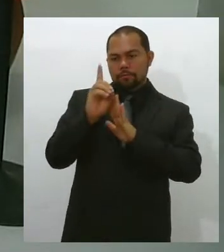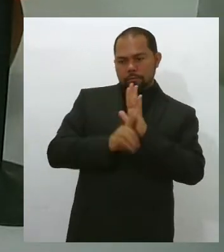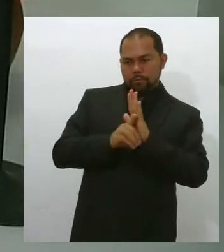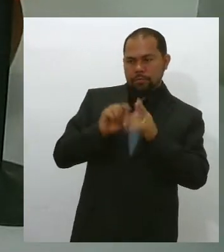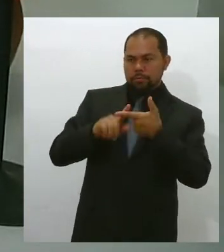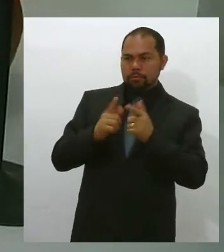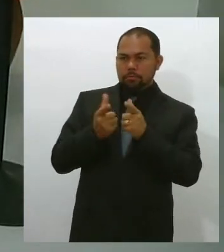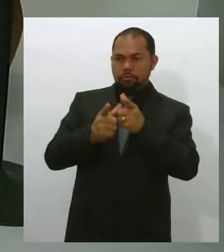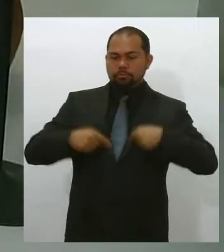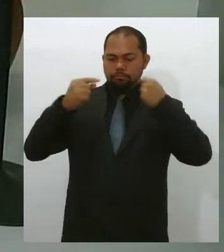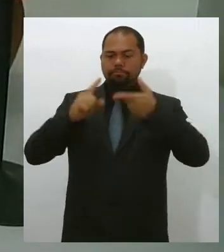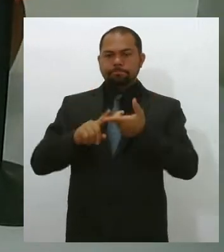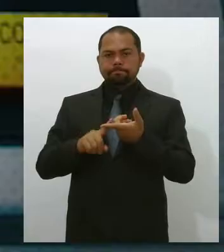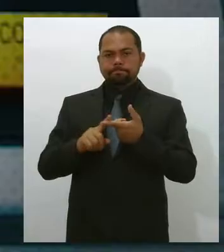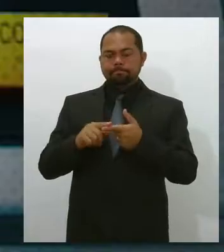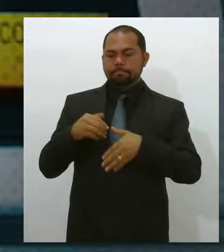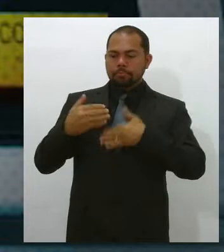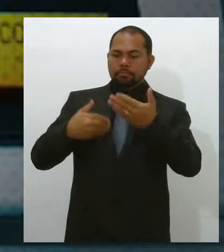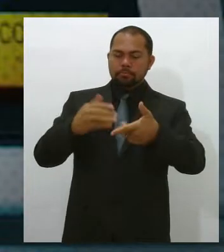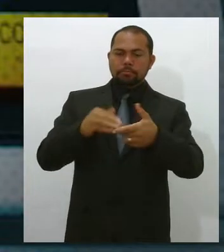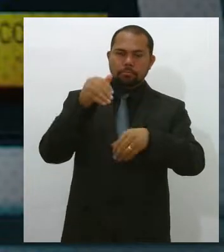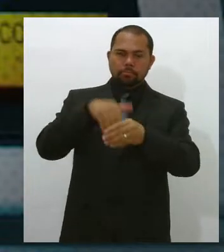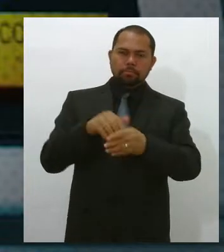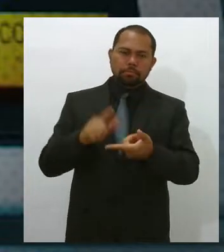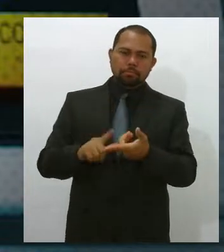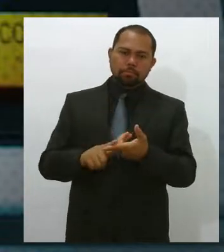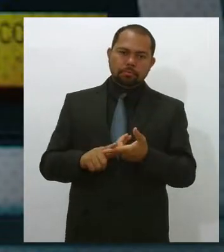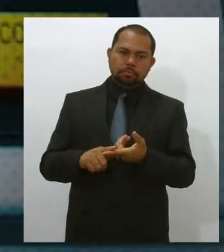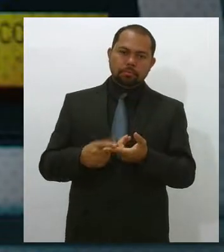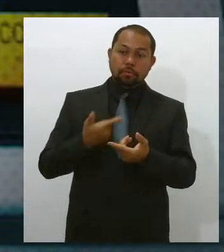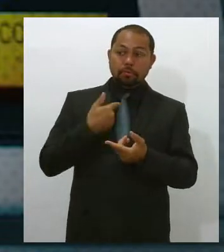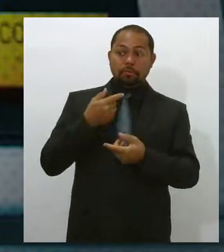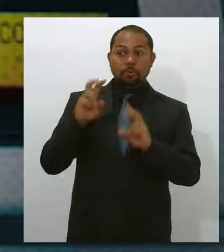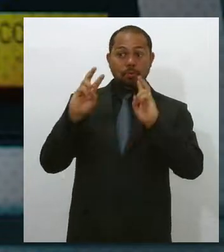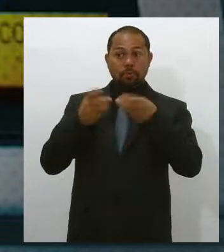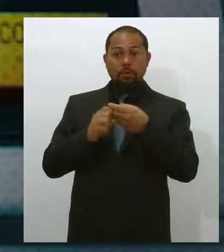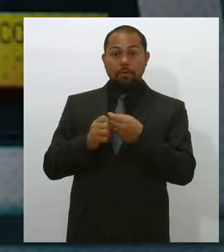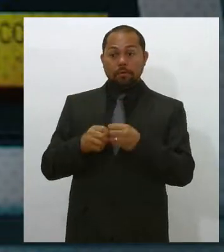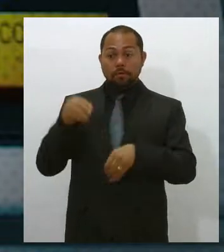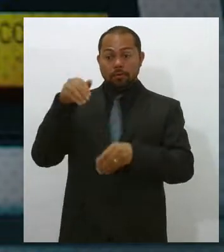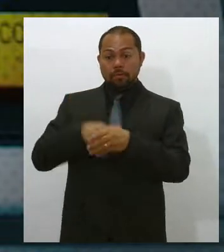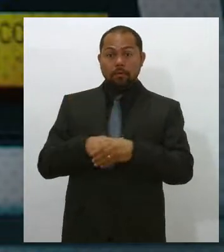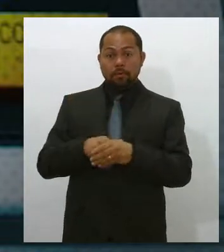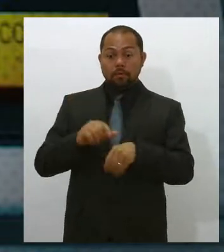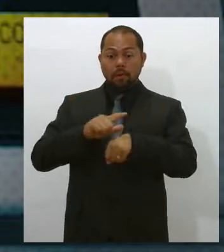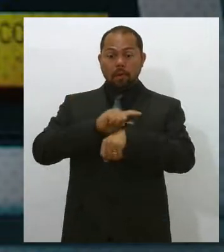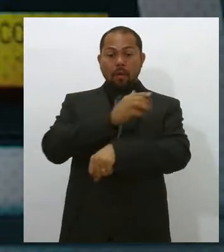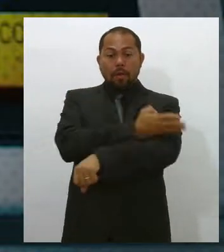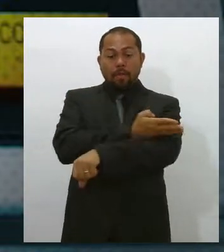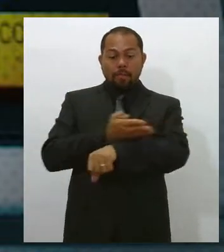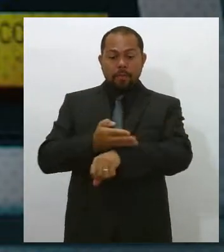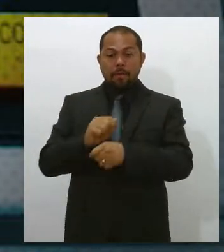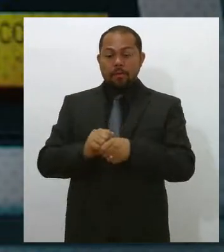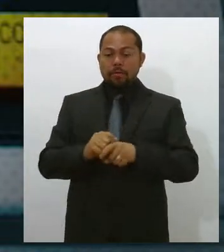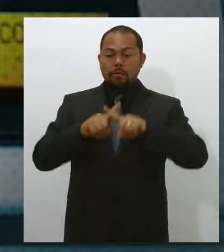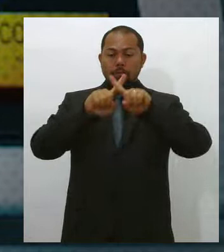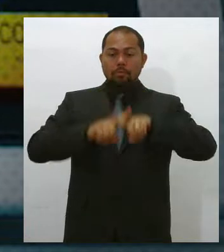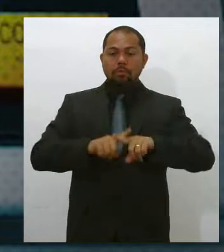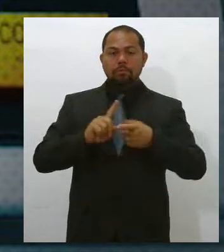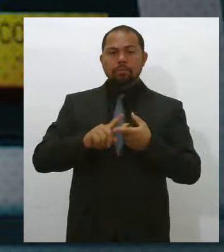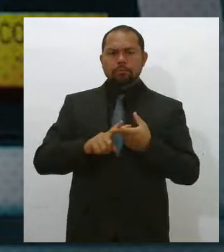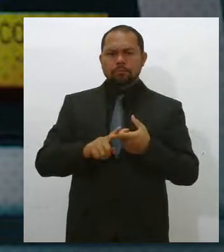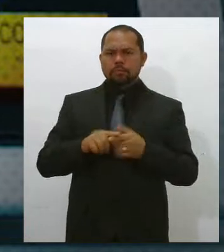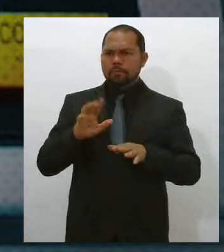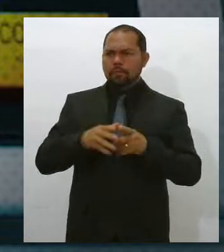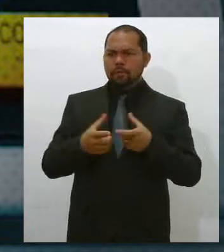na semana passada o tema dos votos brancos e nulos entrou em Pauta muita gente interpreta de forma equivocada